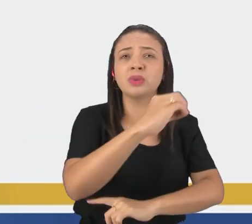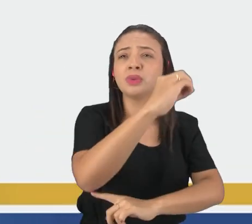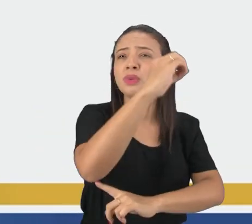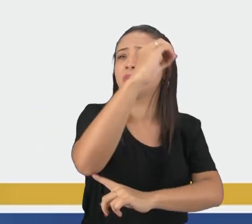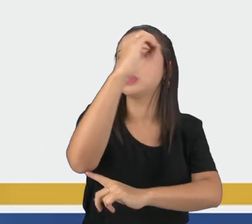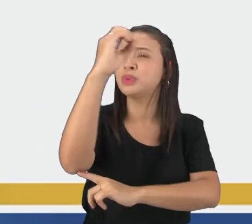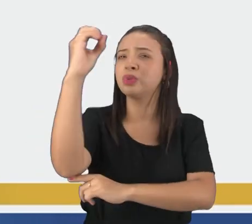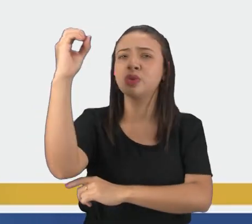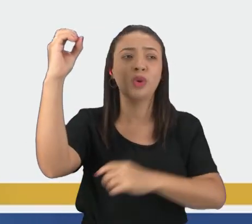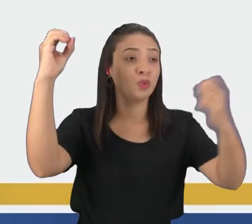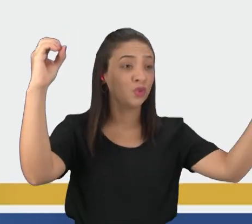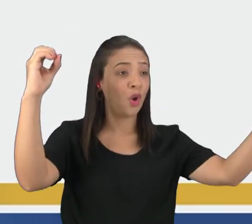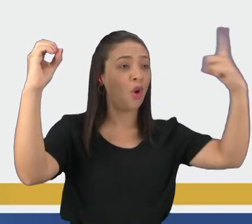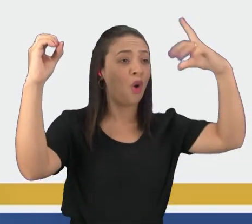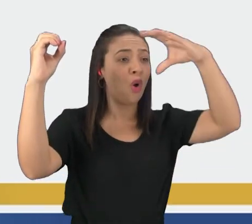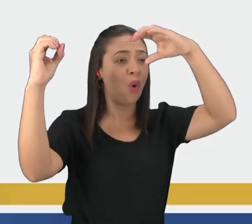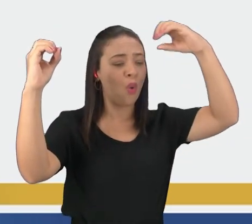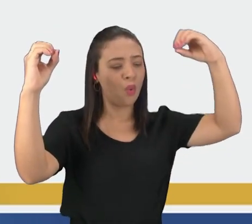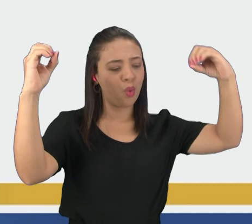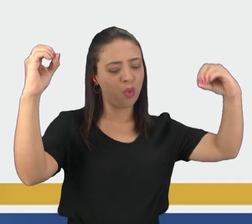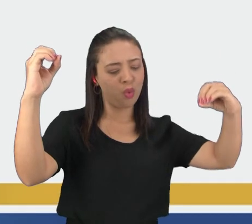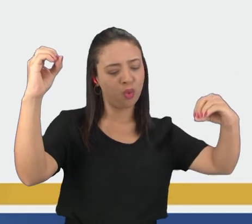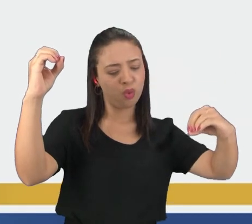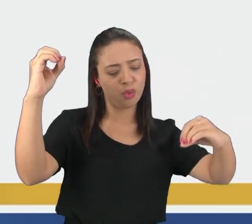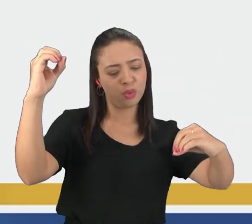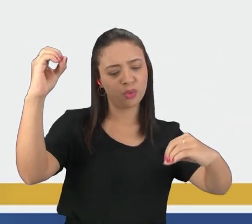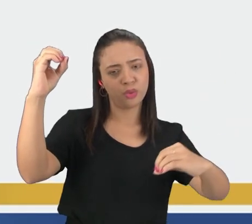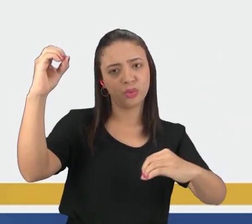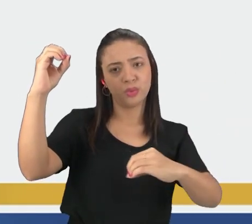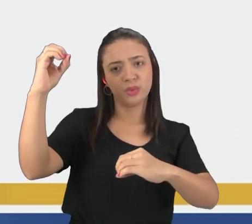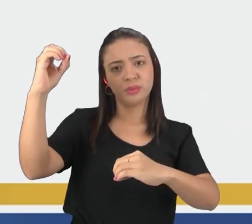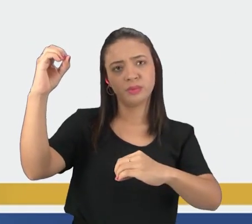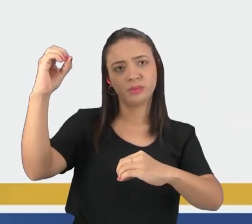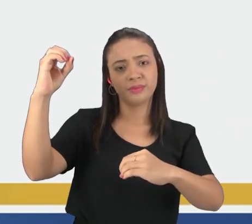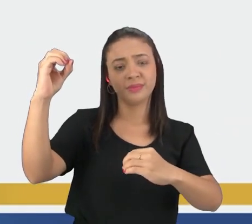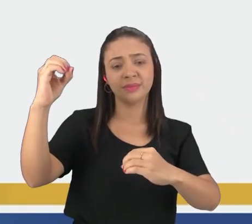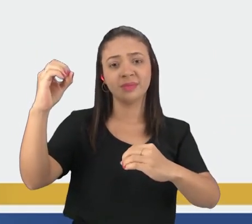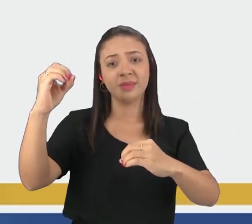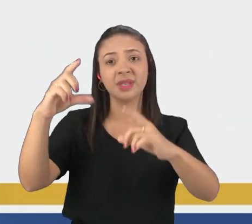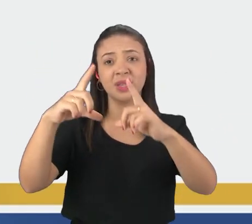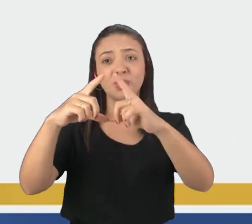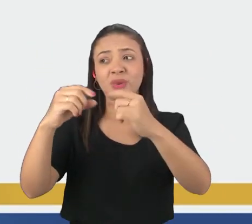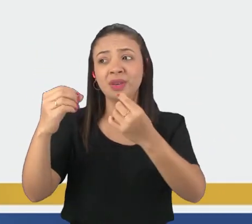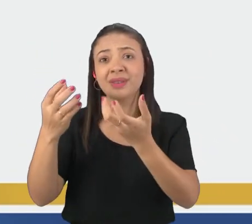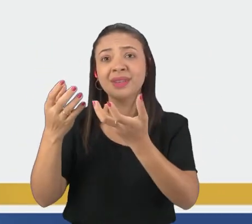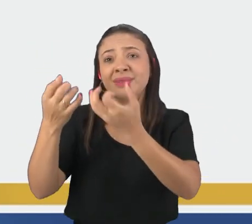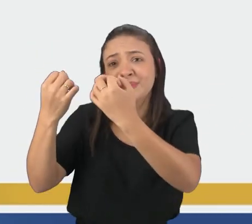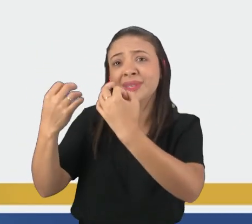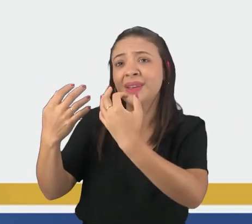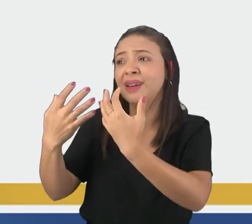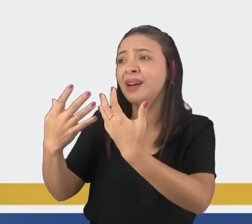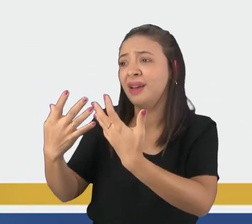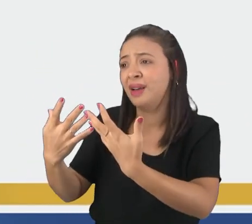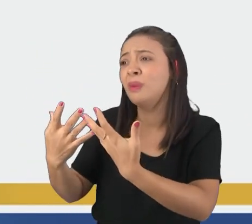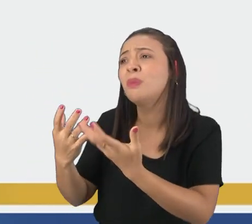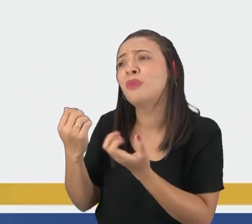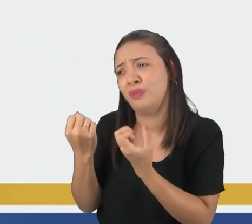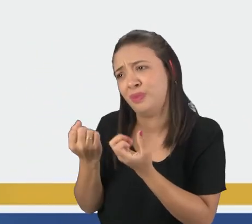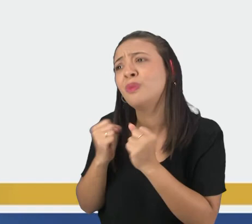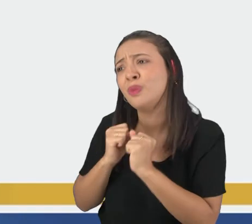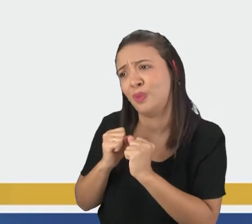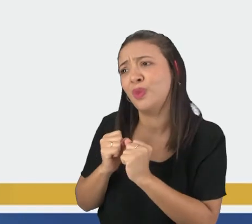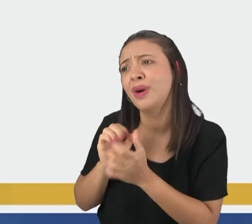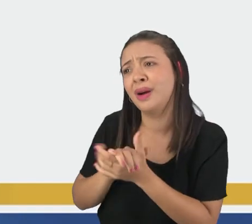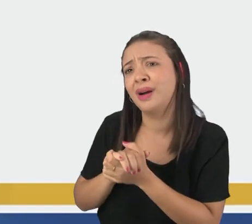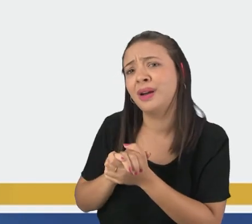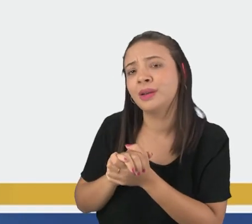céu, o sol ia embora. A lua ainda tentou convencer o sol, mas não deu